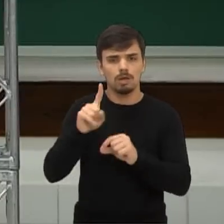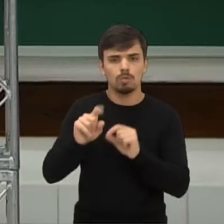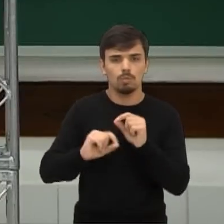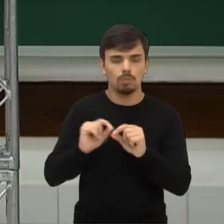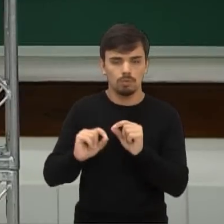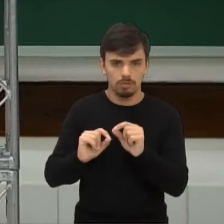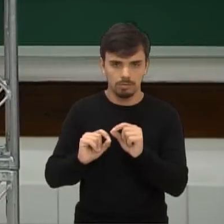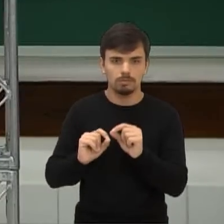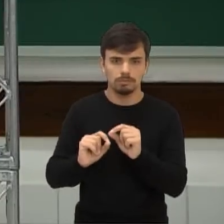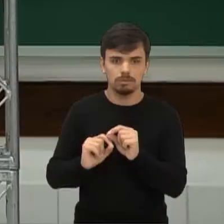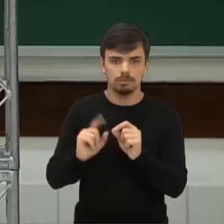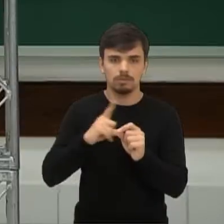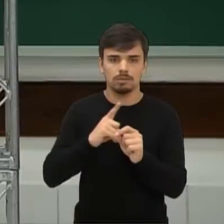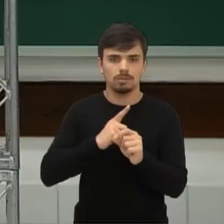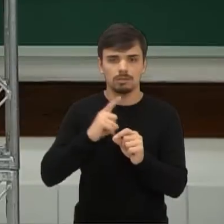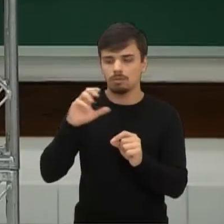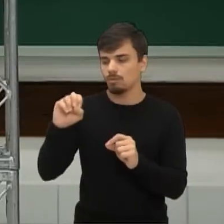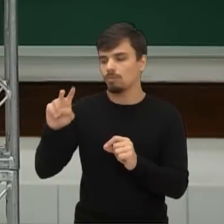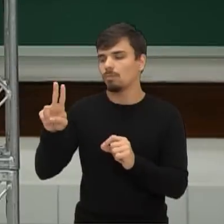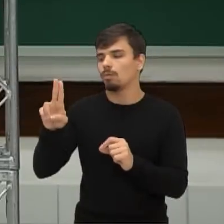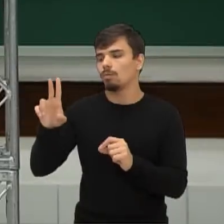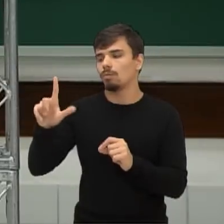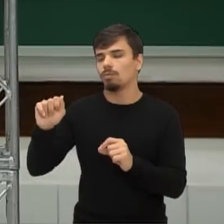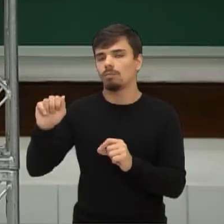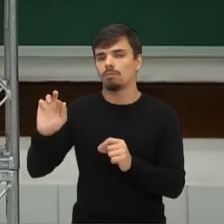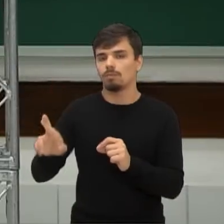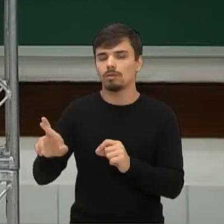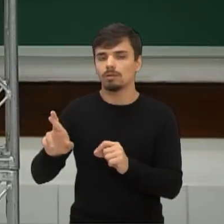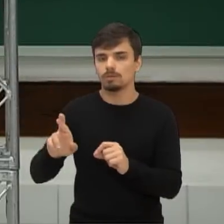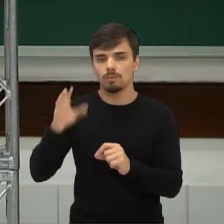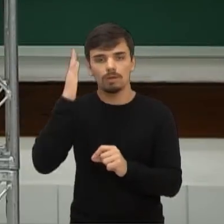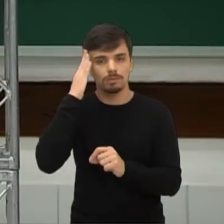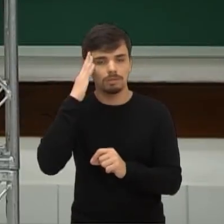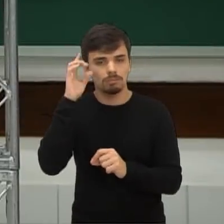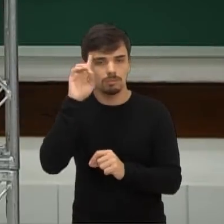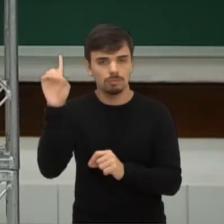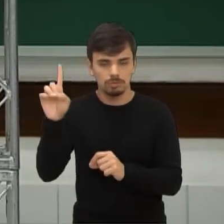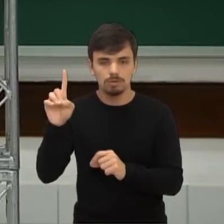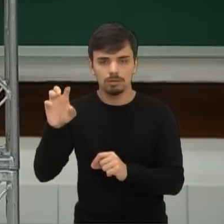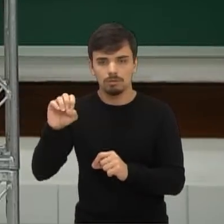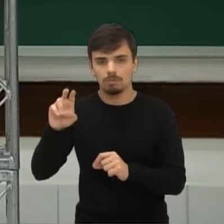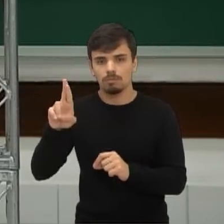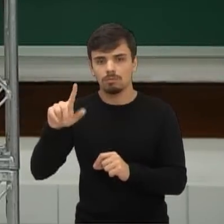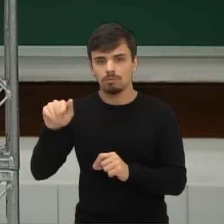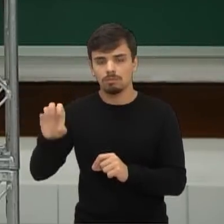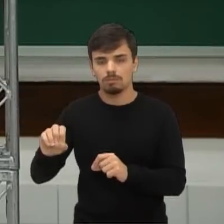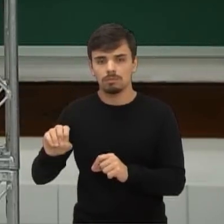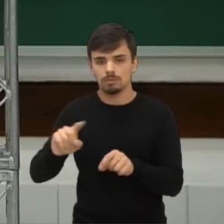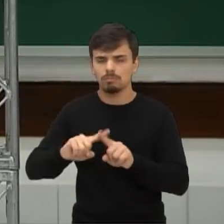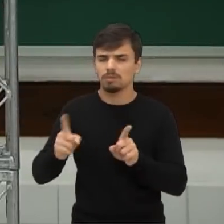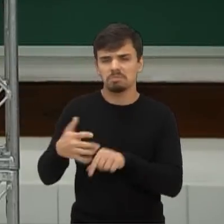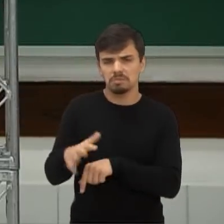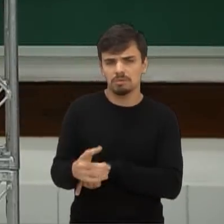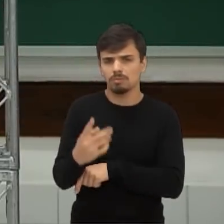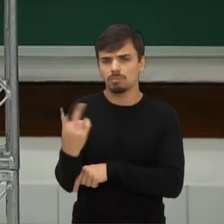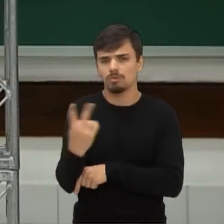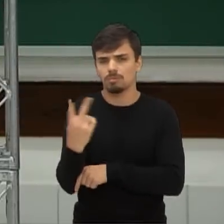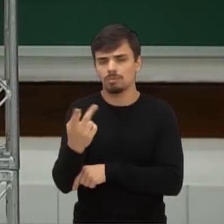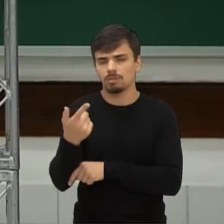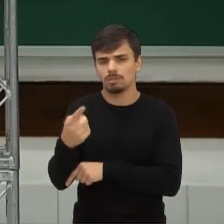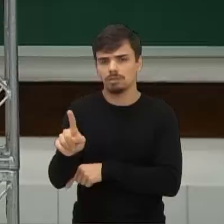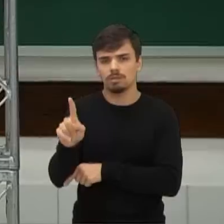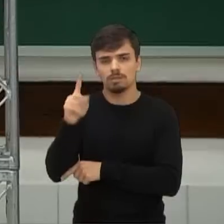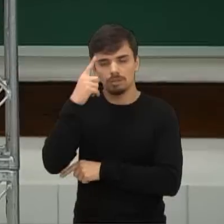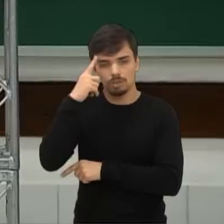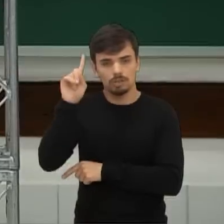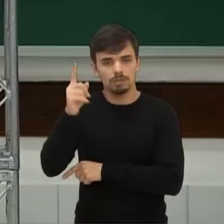ovular. Então, ela sabe que no dia da ovulação ela está fértil, uns 2 dias antes e uns 2